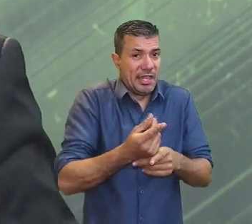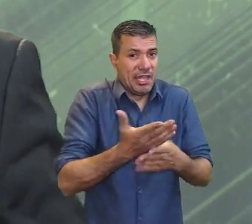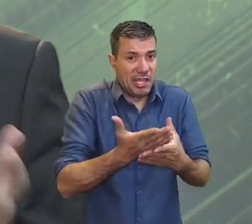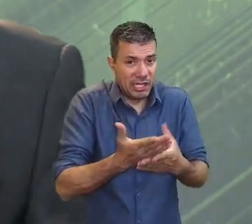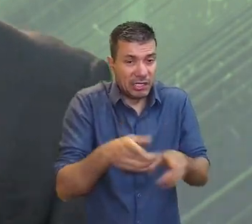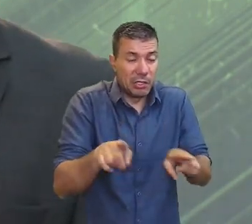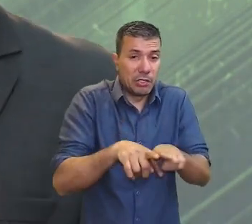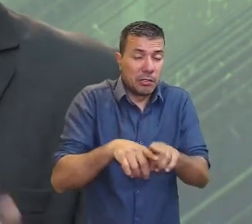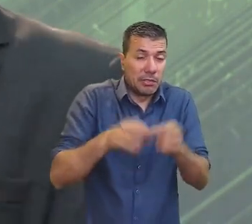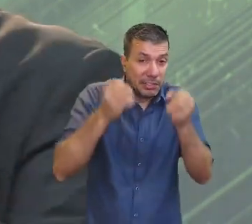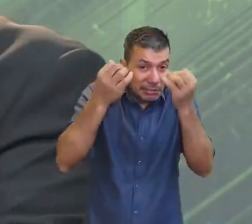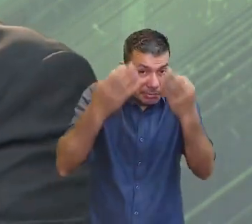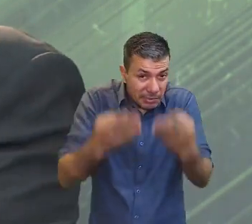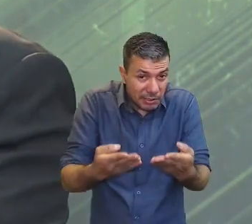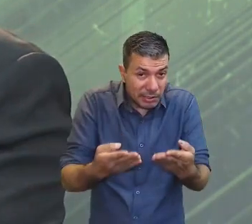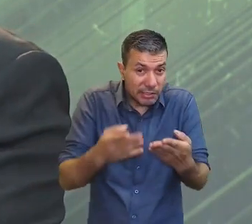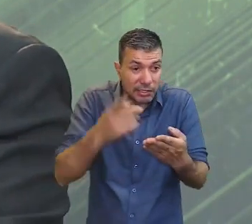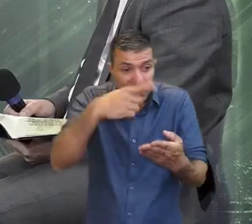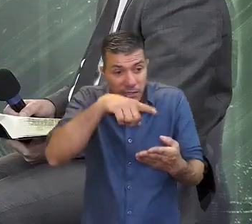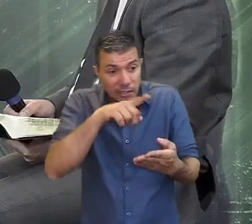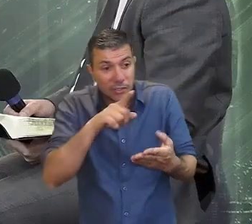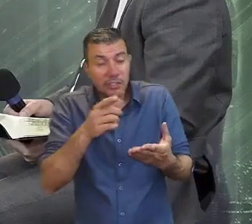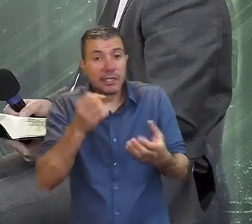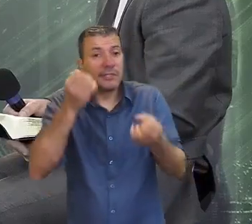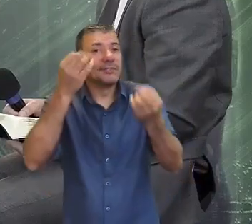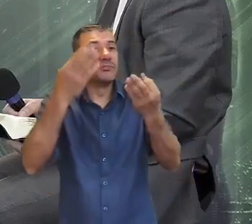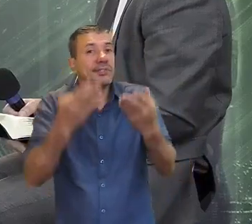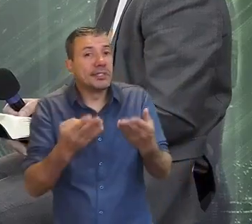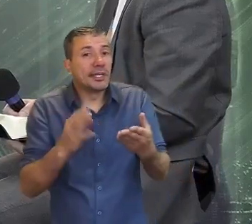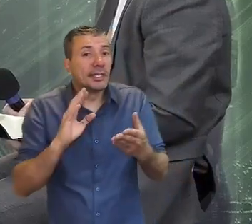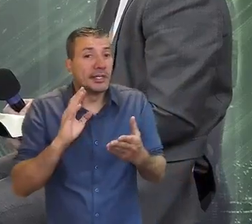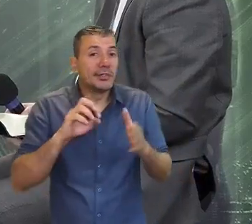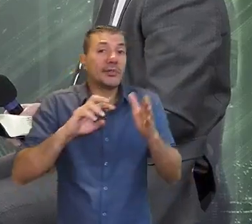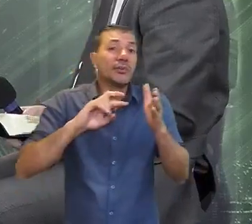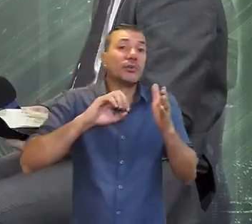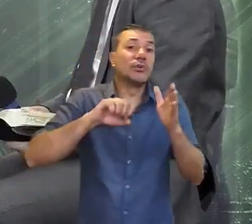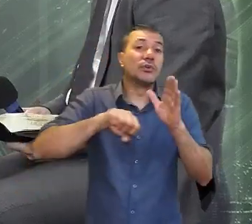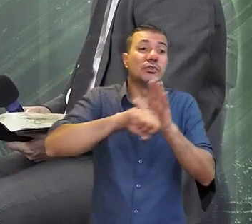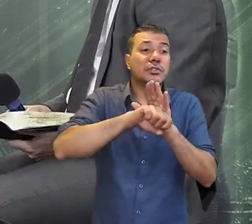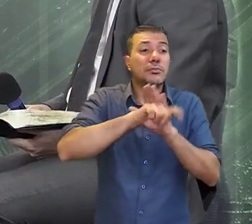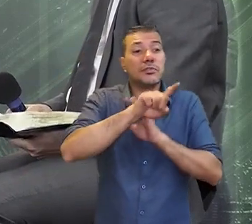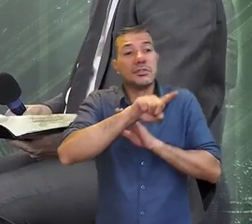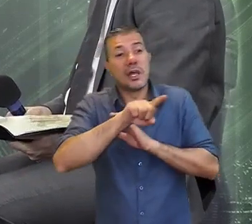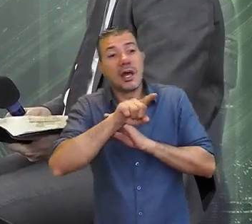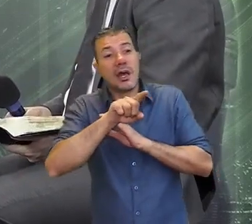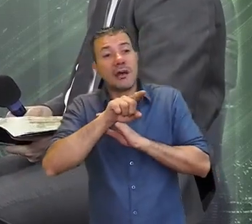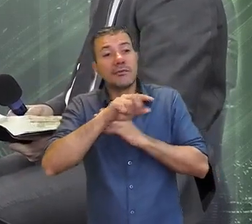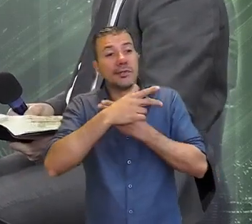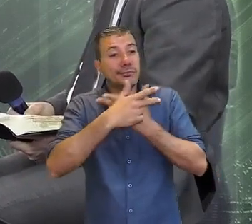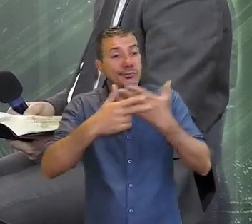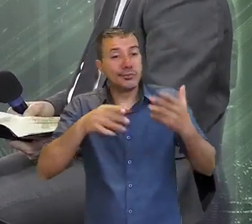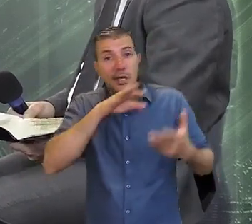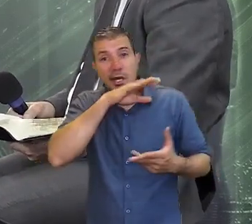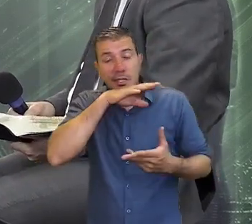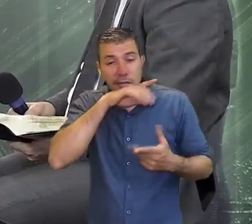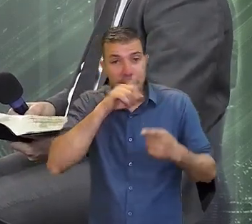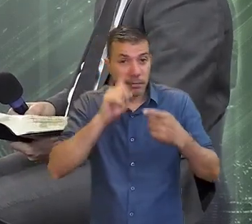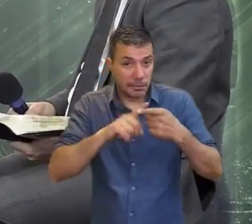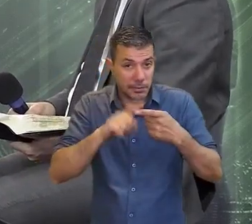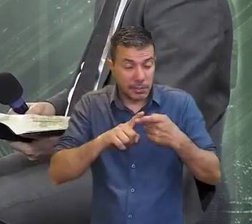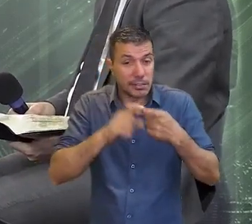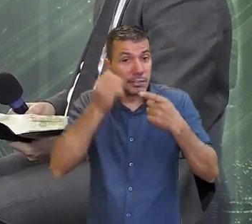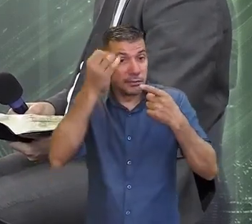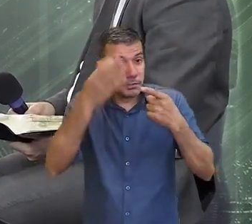que também faz essa correspondência, eu vou pedir para o pastor explicar o que simbolizavam esses animais. Por favor, pastor. Nós lemos 3 textos. O